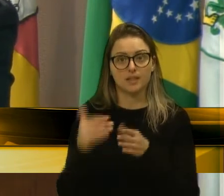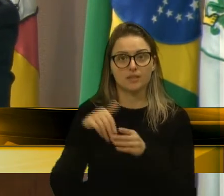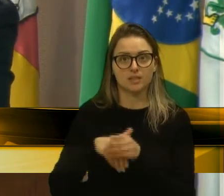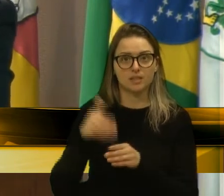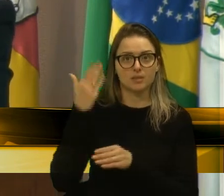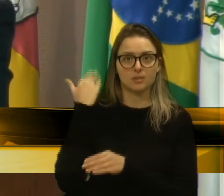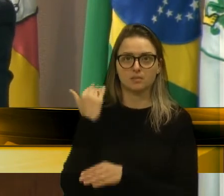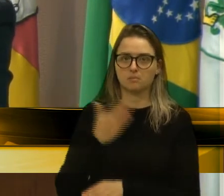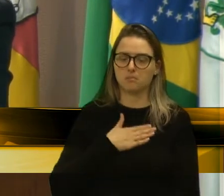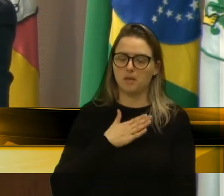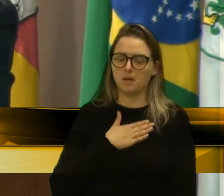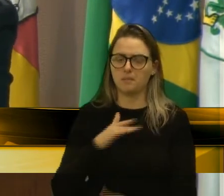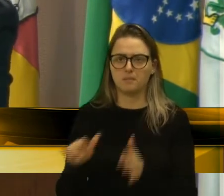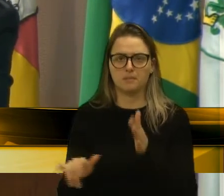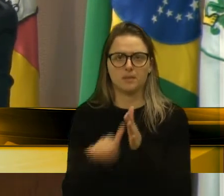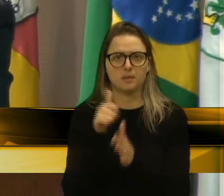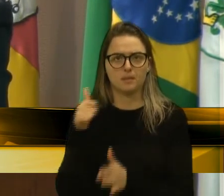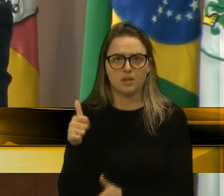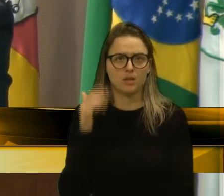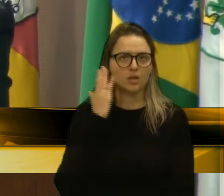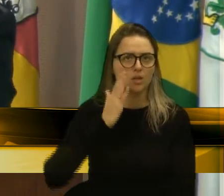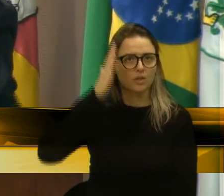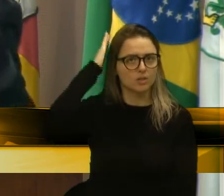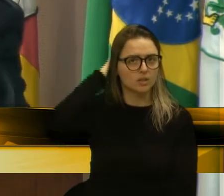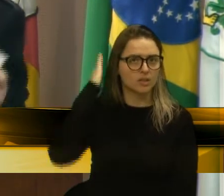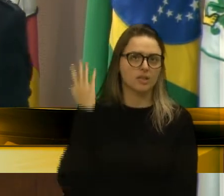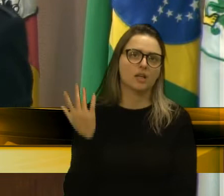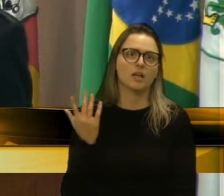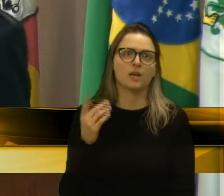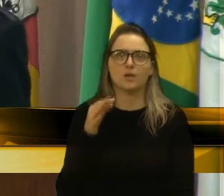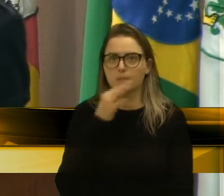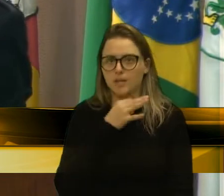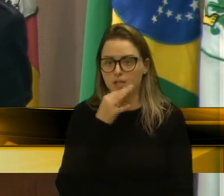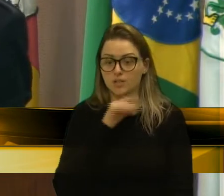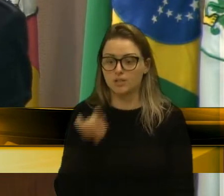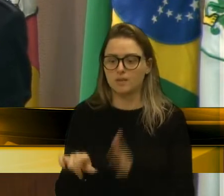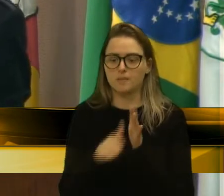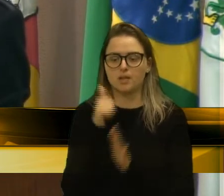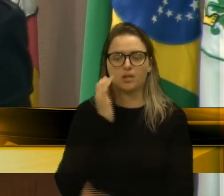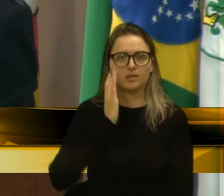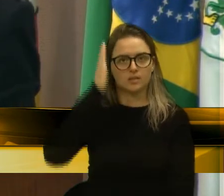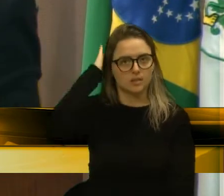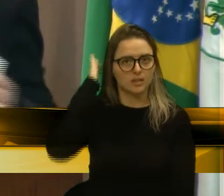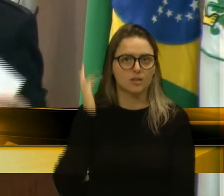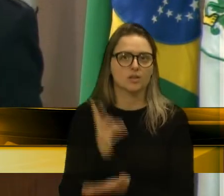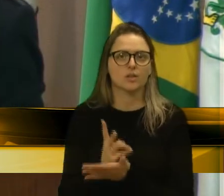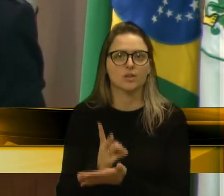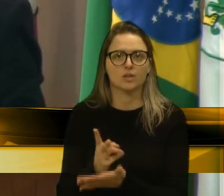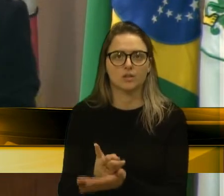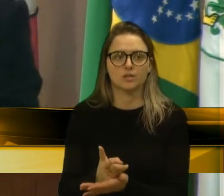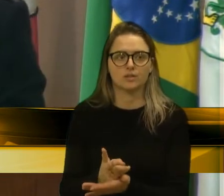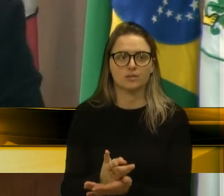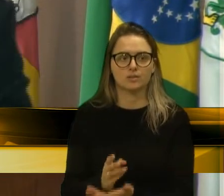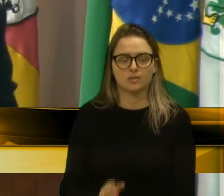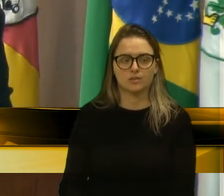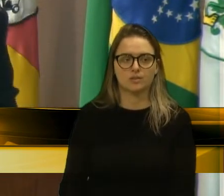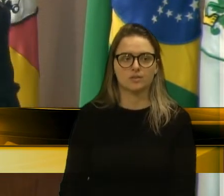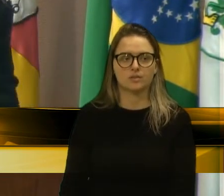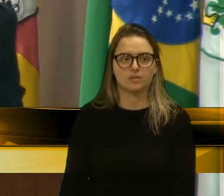mim é melhor, para o prefeito Daniel Guerra é melhor e para Caxias é melhor, mas... Eu fico apavorado,